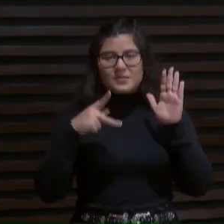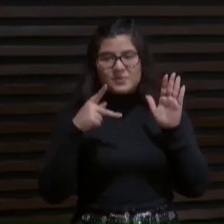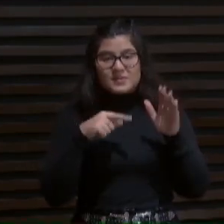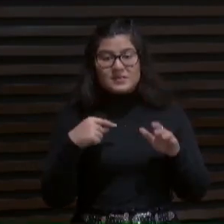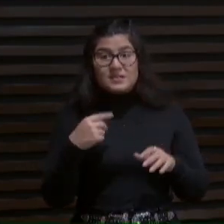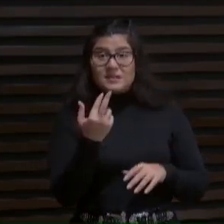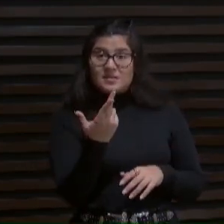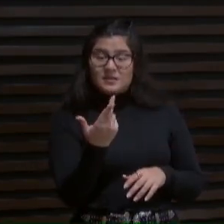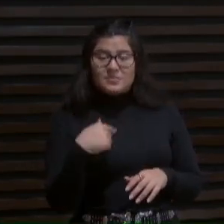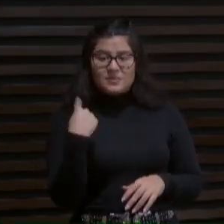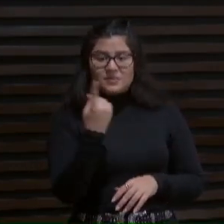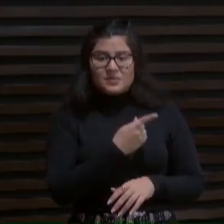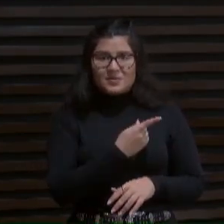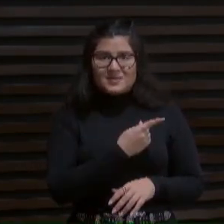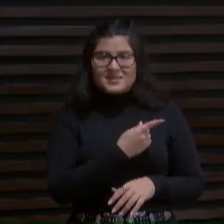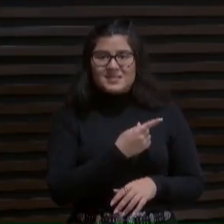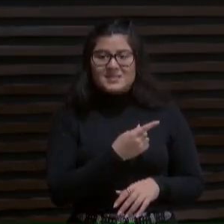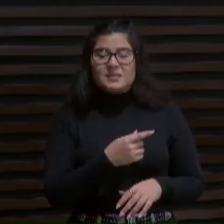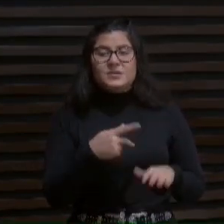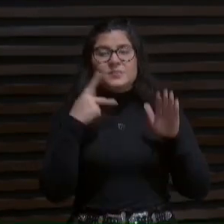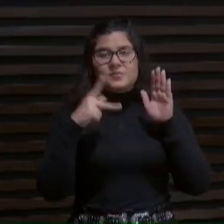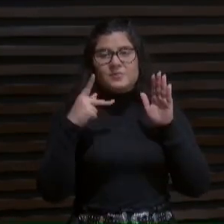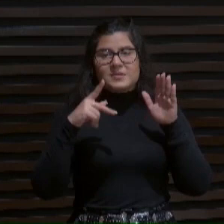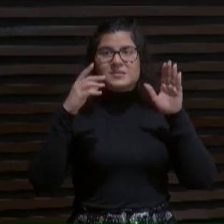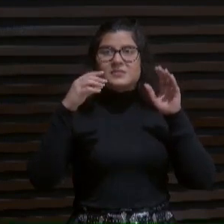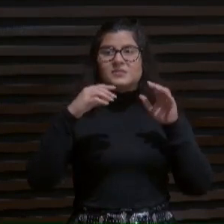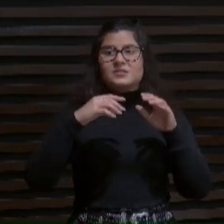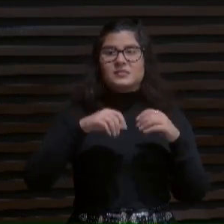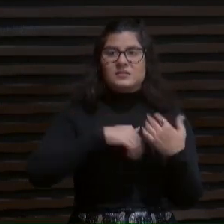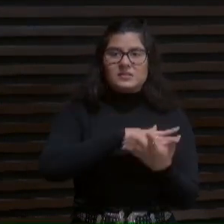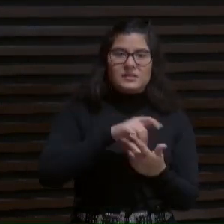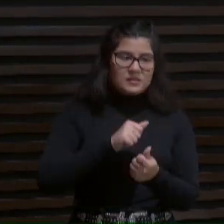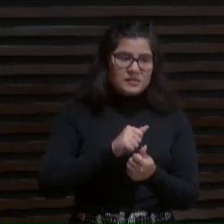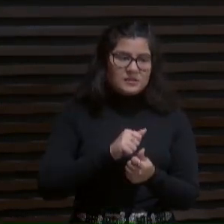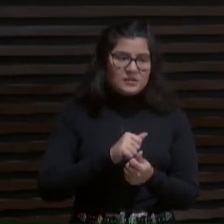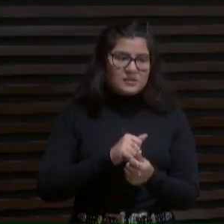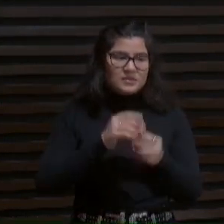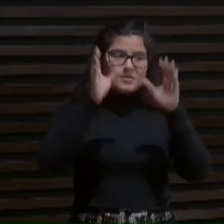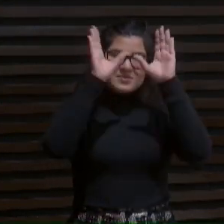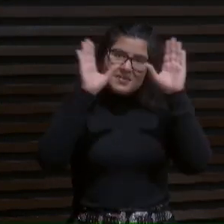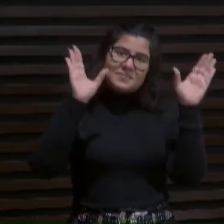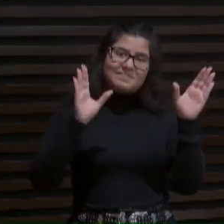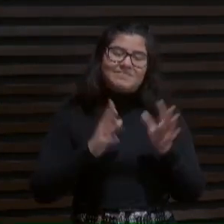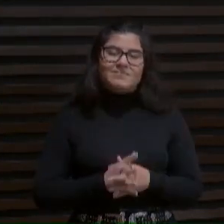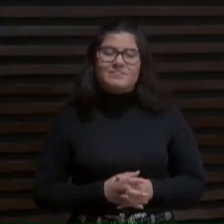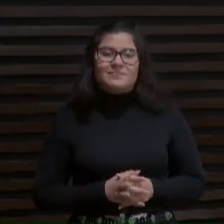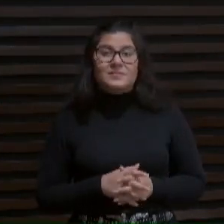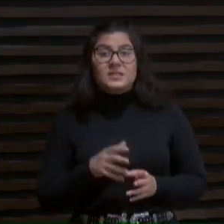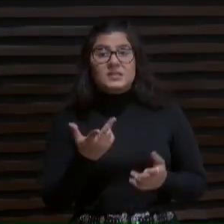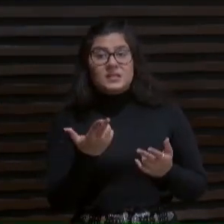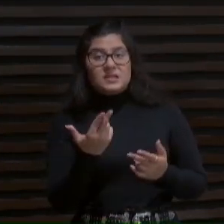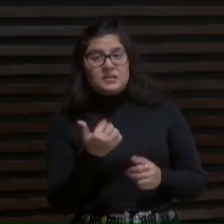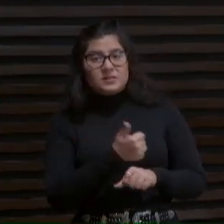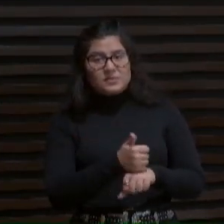de terra e de terra. Ele e nós também. Assim como Abraão e Israel, o povo